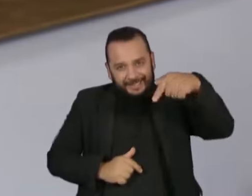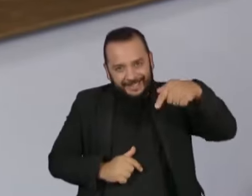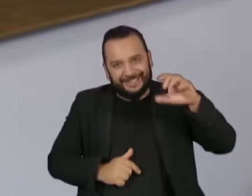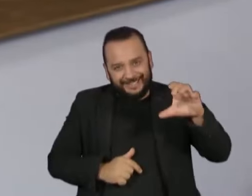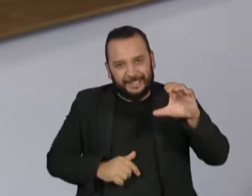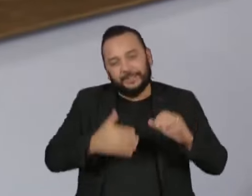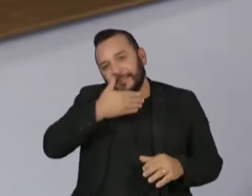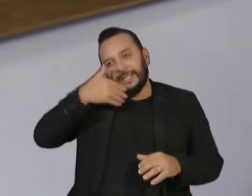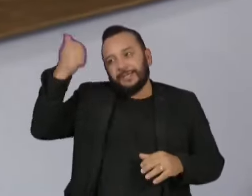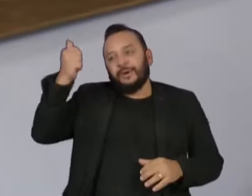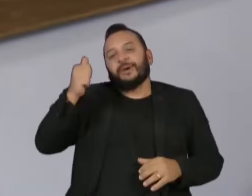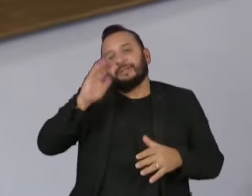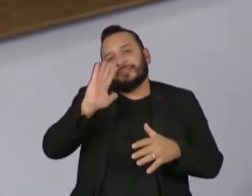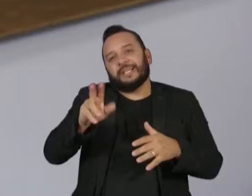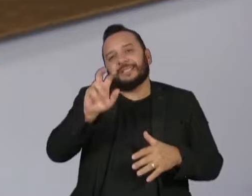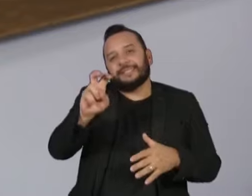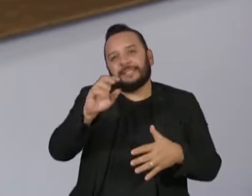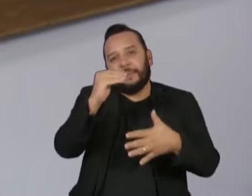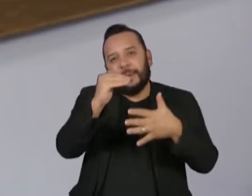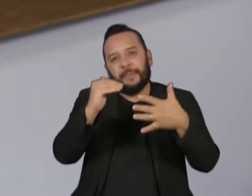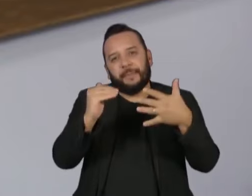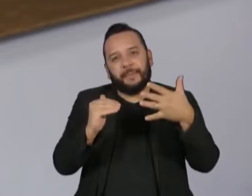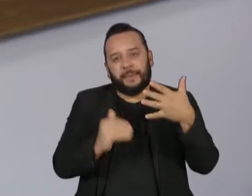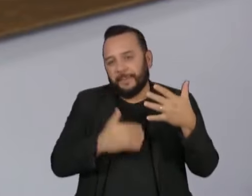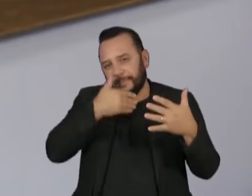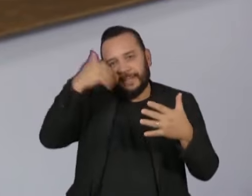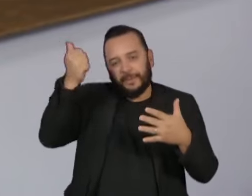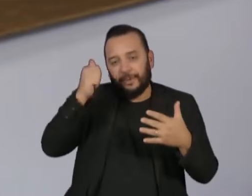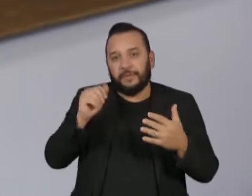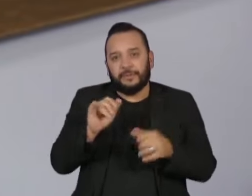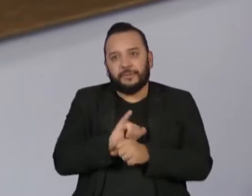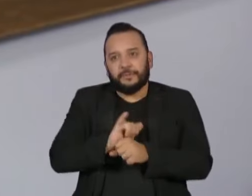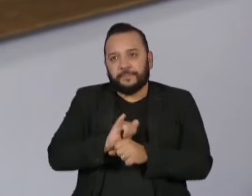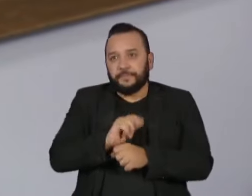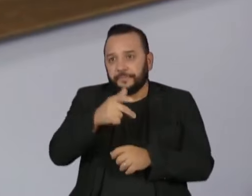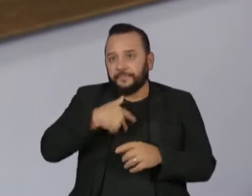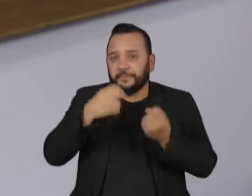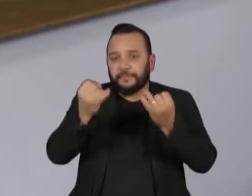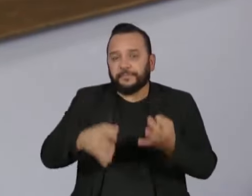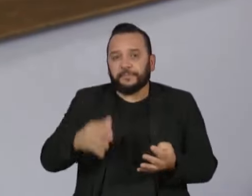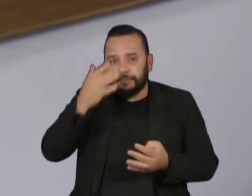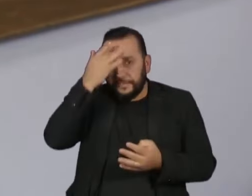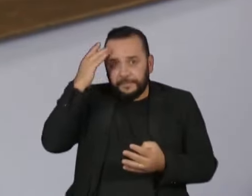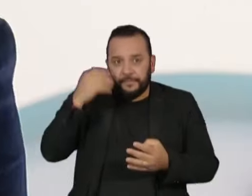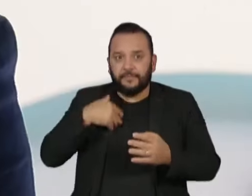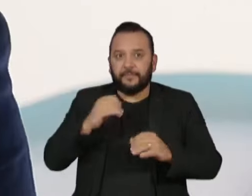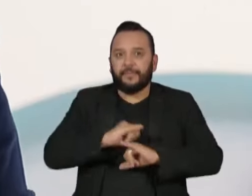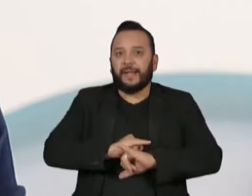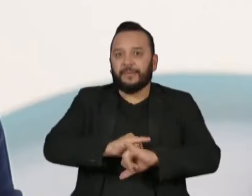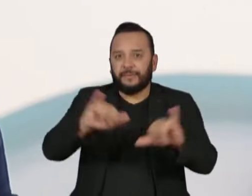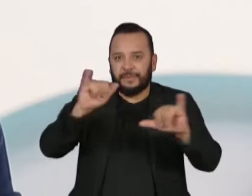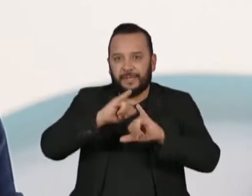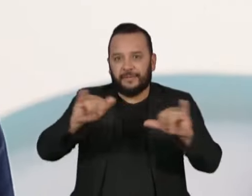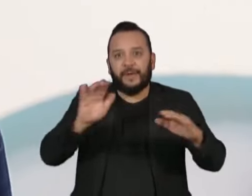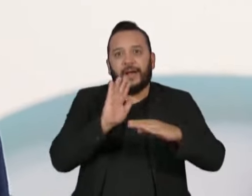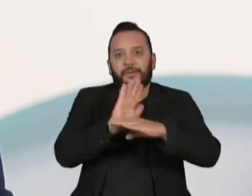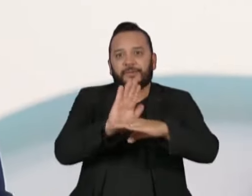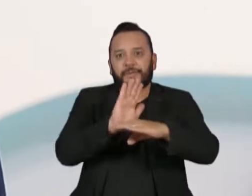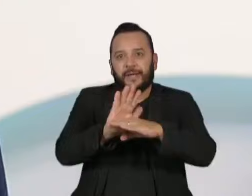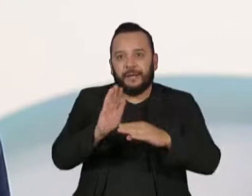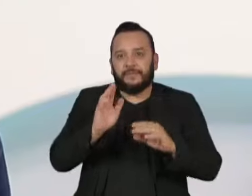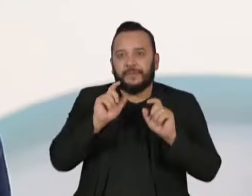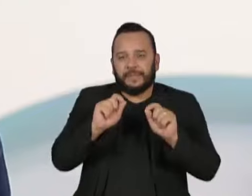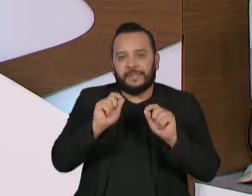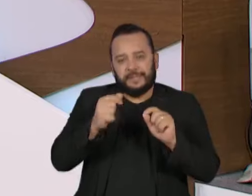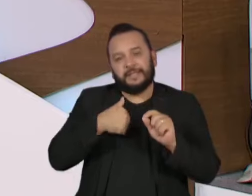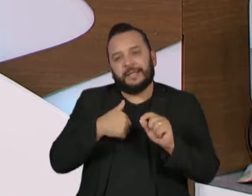né Não então você falou para mim que essa Gama de anunciantes ajudava a proteger o programa desse tipo de pressão